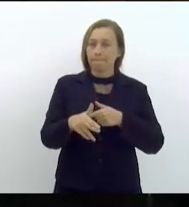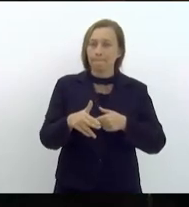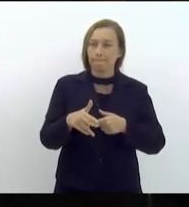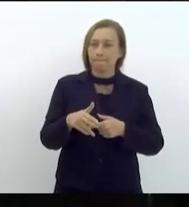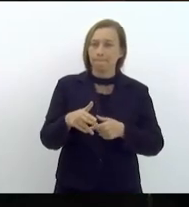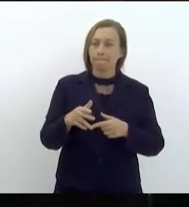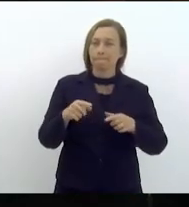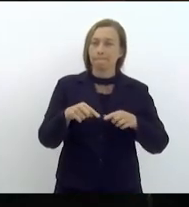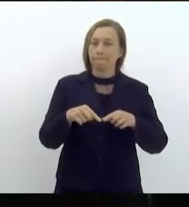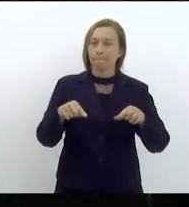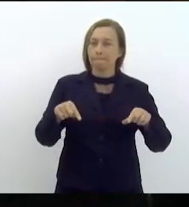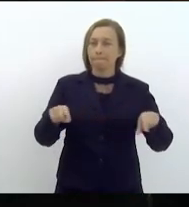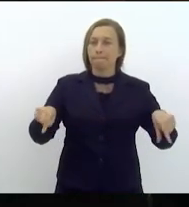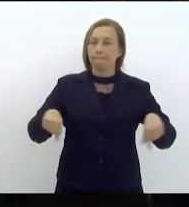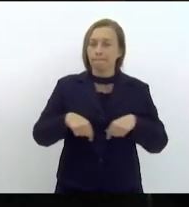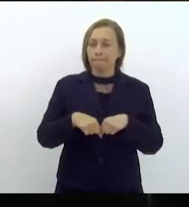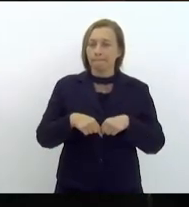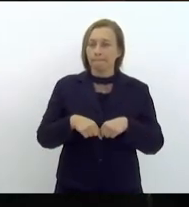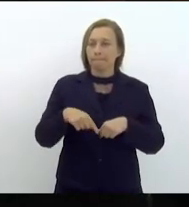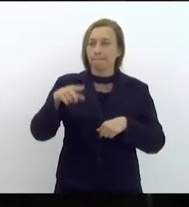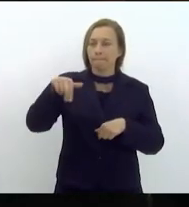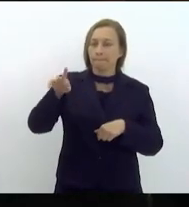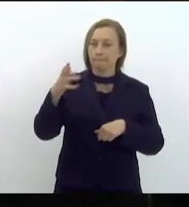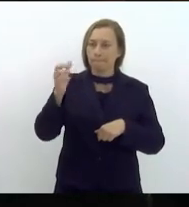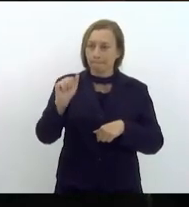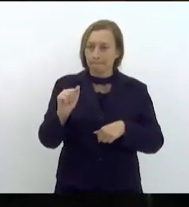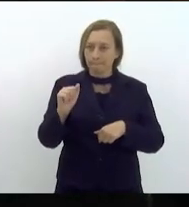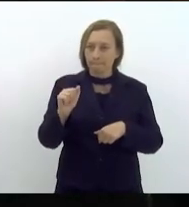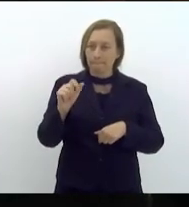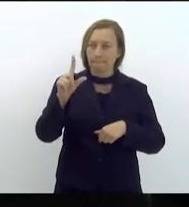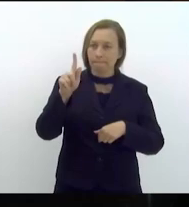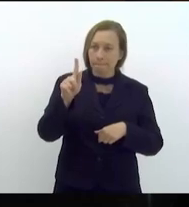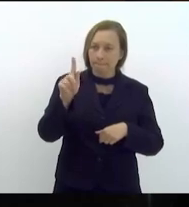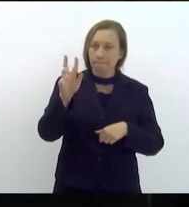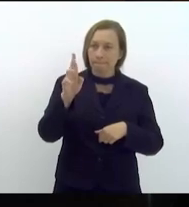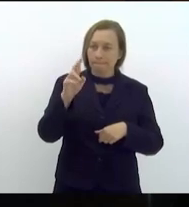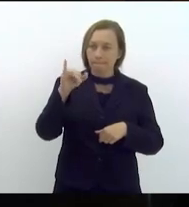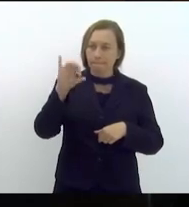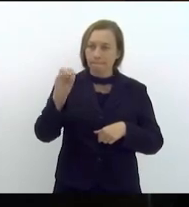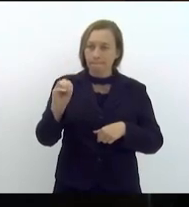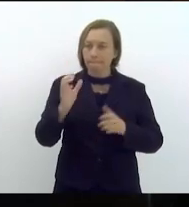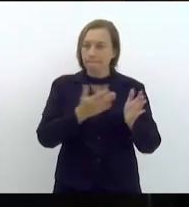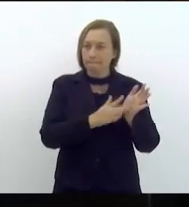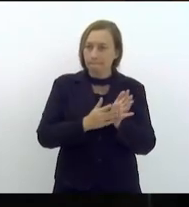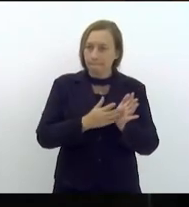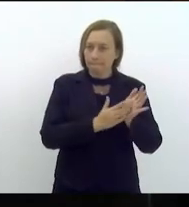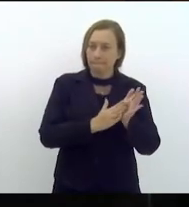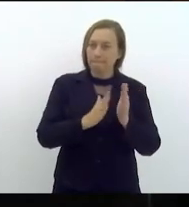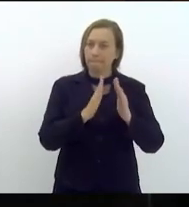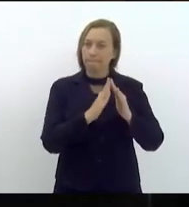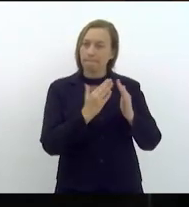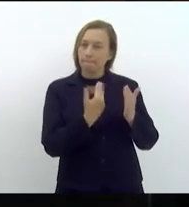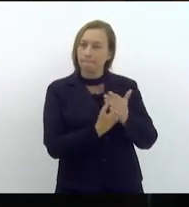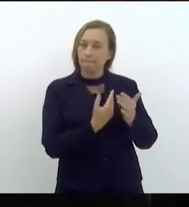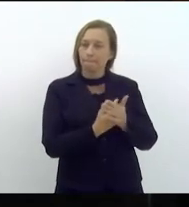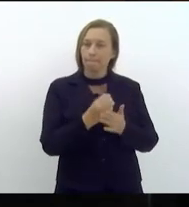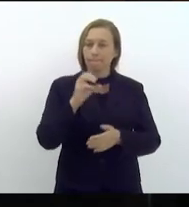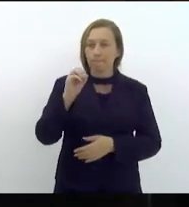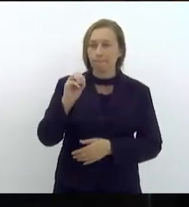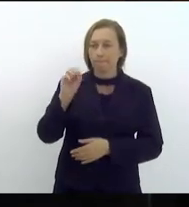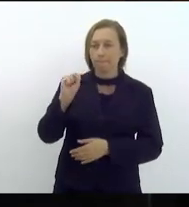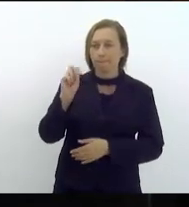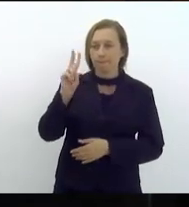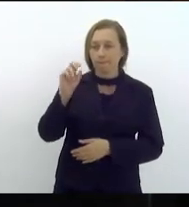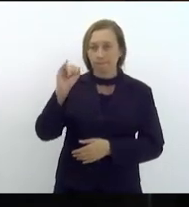Recreativo Escola de Samba Oswaldo Cruz a qual tem uma honra de fazer parte ali como apoiador a gente conseguiu fazer